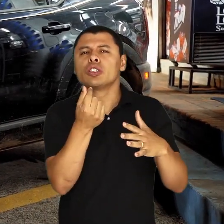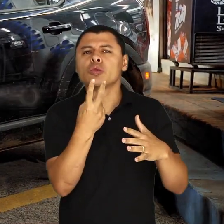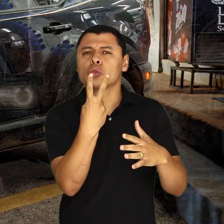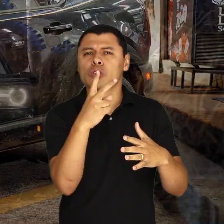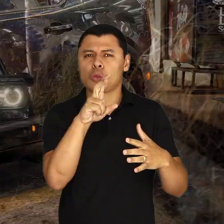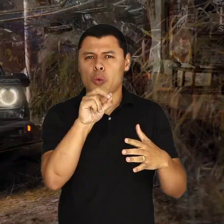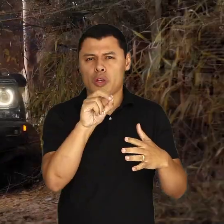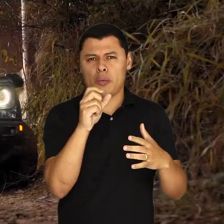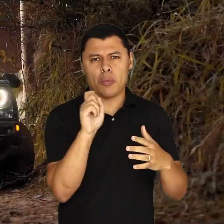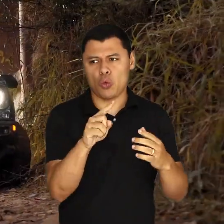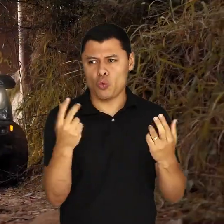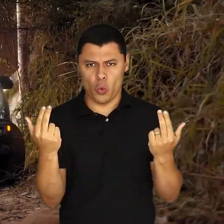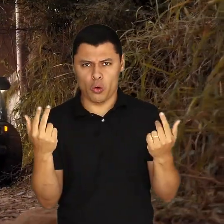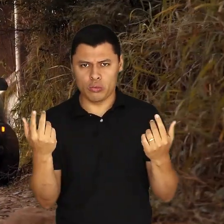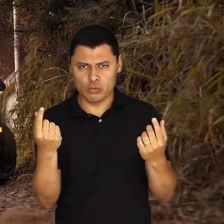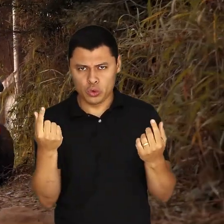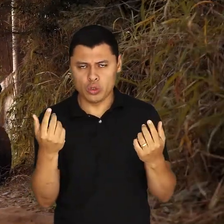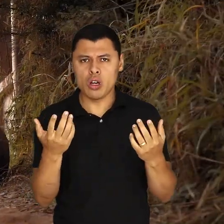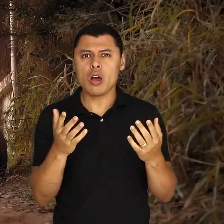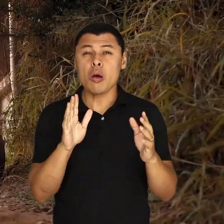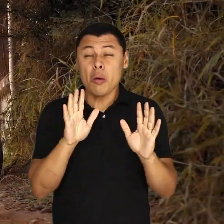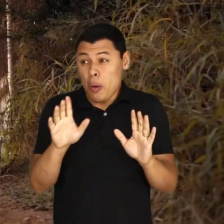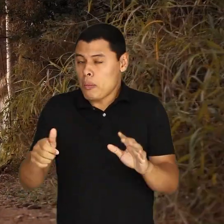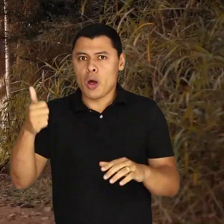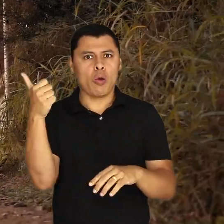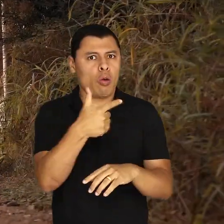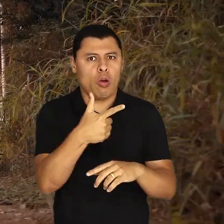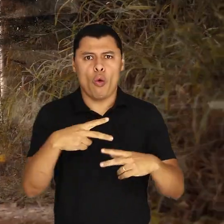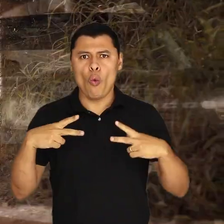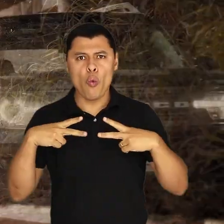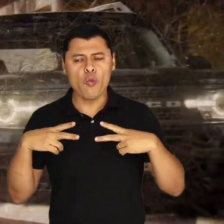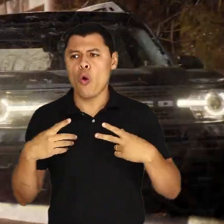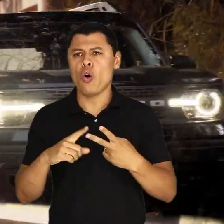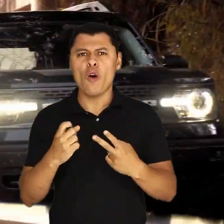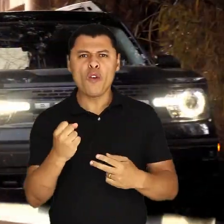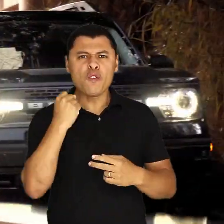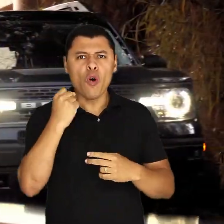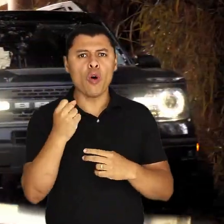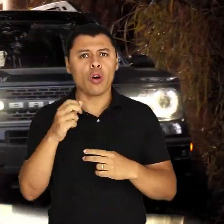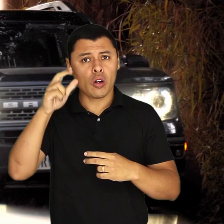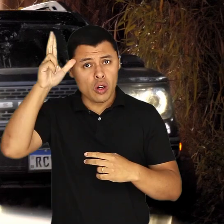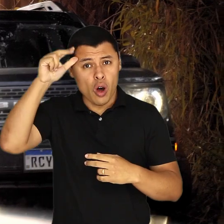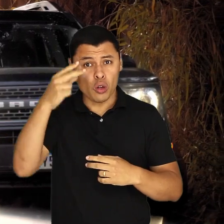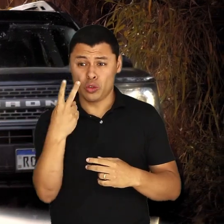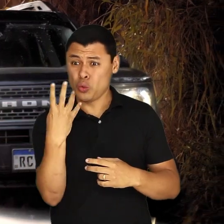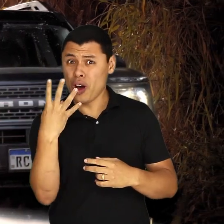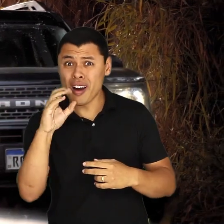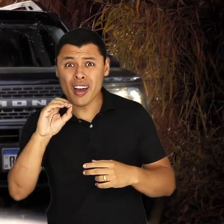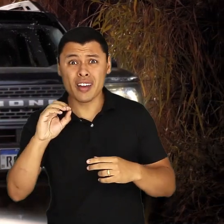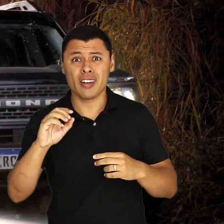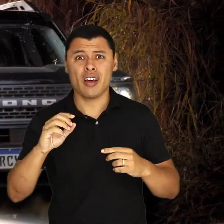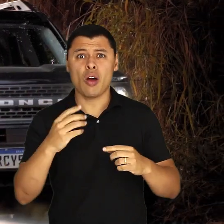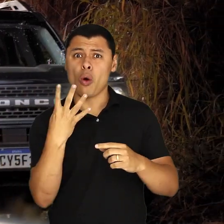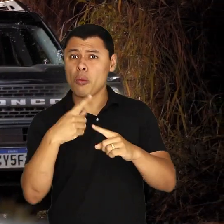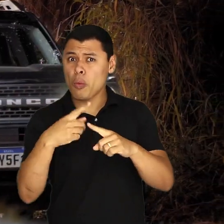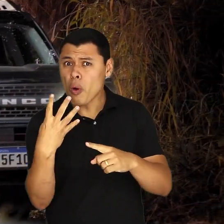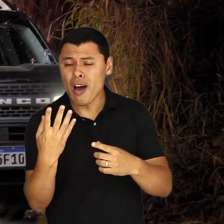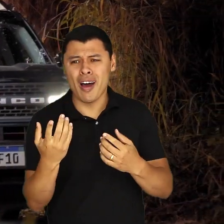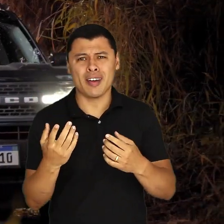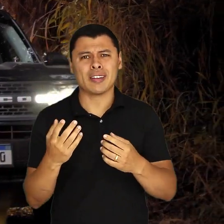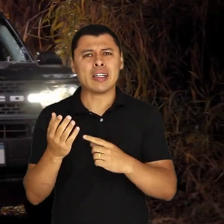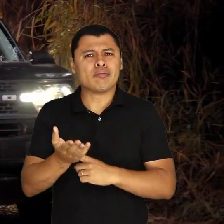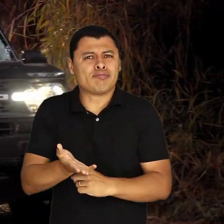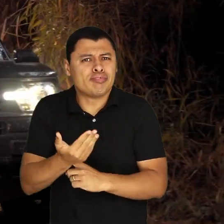produto. Tanto em relação a conforto, potência nem se fala, a gente tem 240 cavalos aqui, tração nas 4 rodas, todos esses recursos tecnológicos,